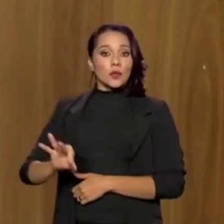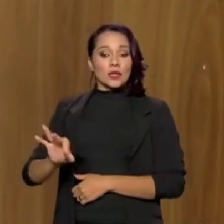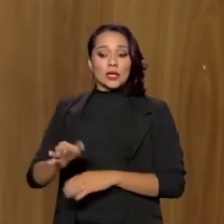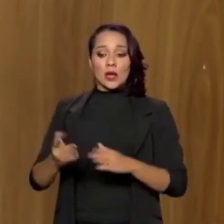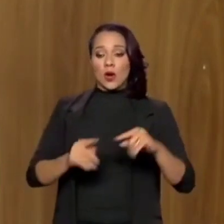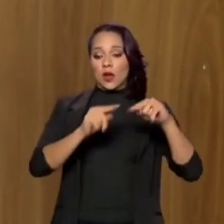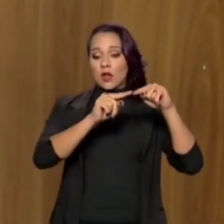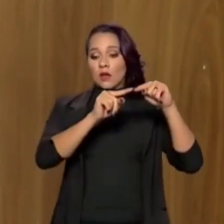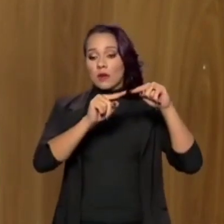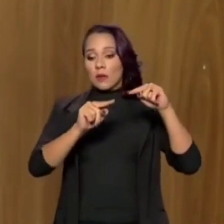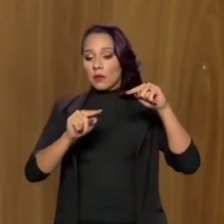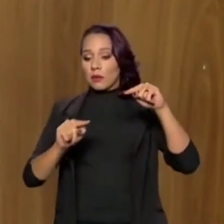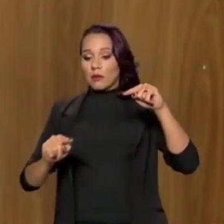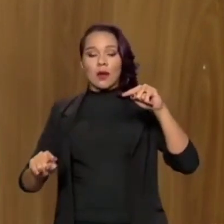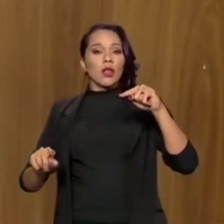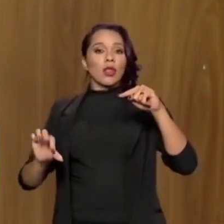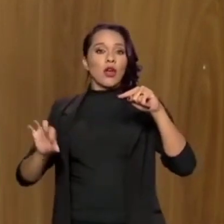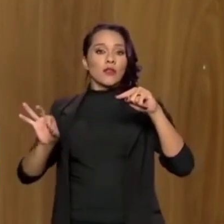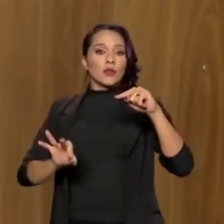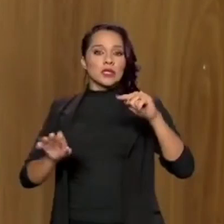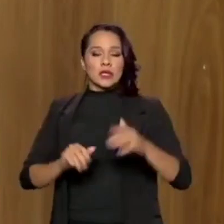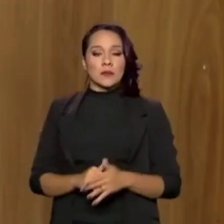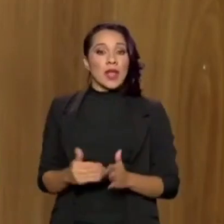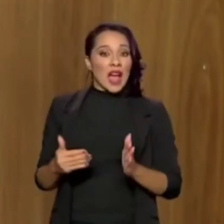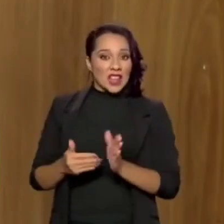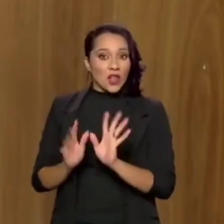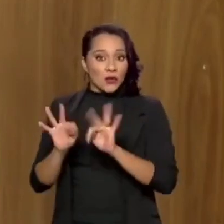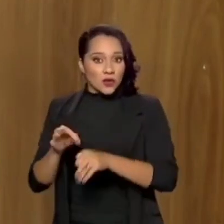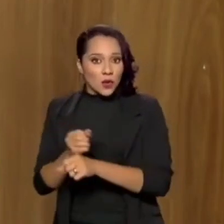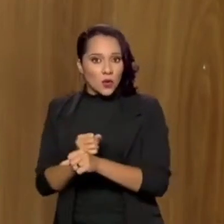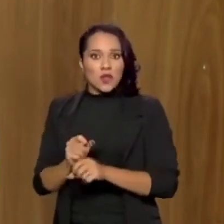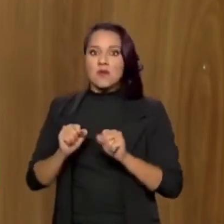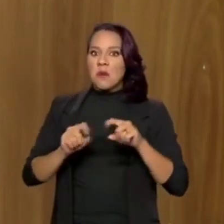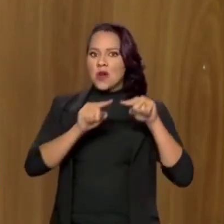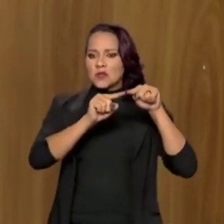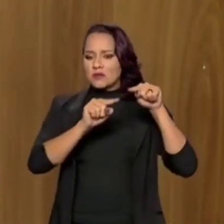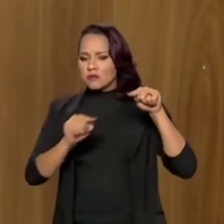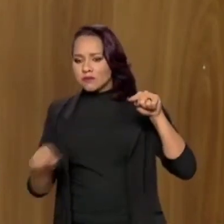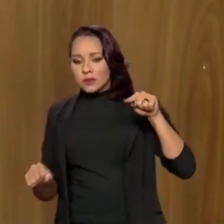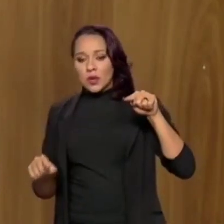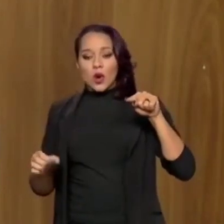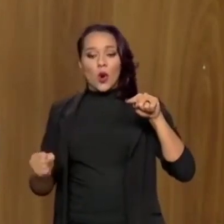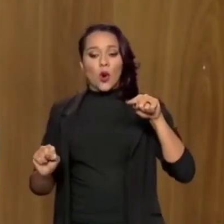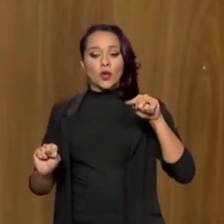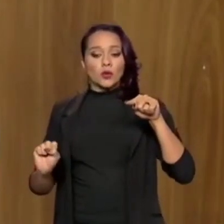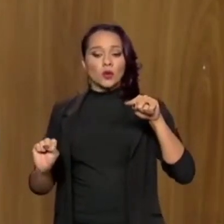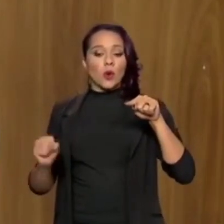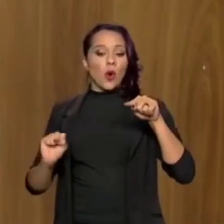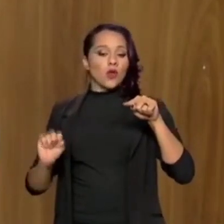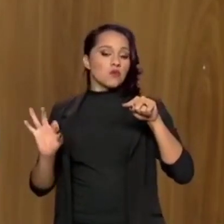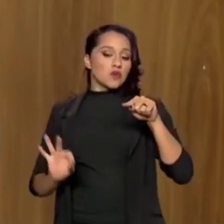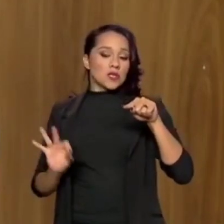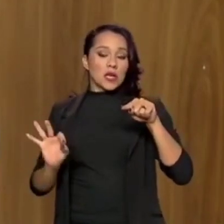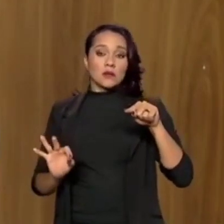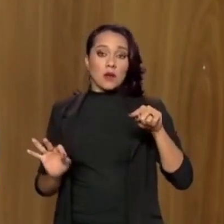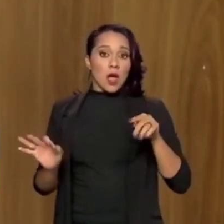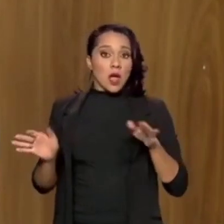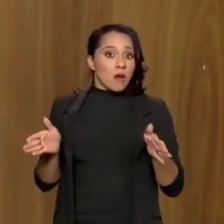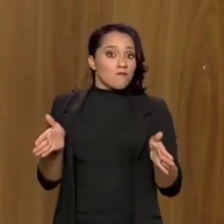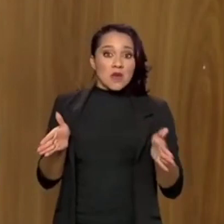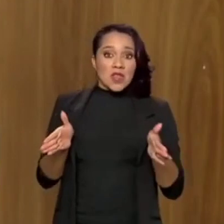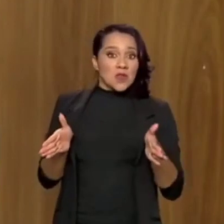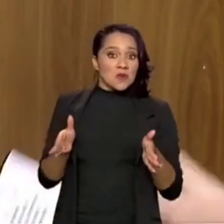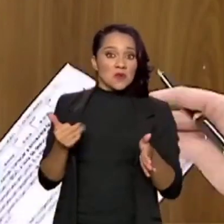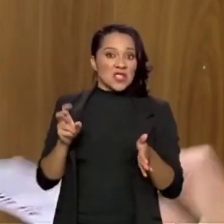9%, 9,1%. Final do ano ela vai a 8%. Vai ser a taxa mais baixa dos últimos 15 anos.